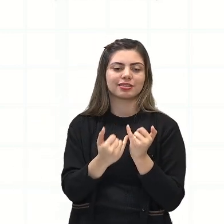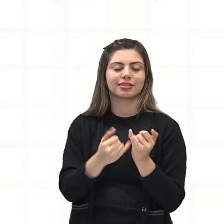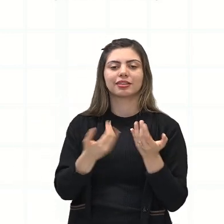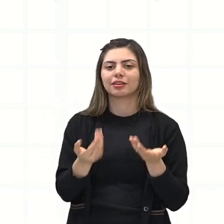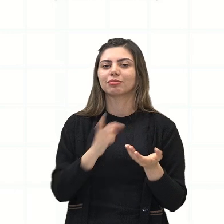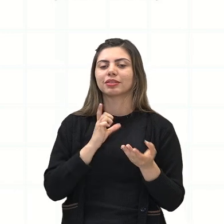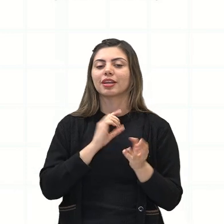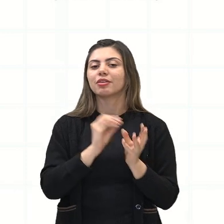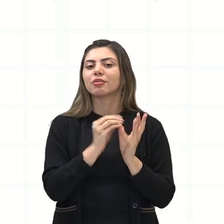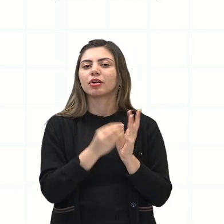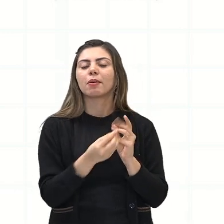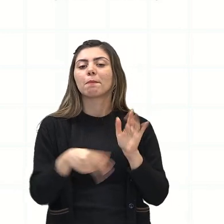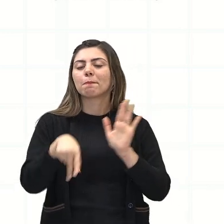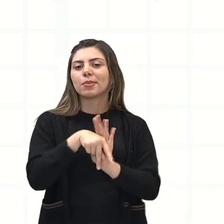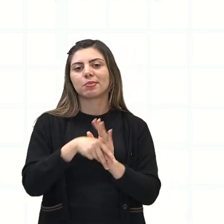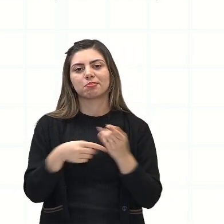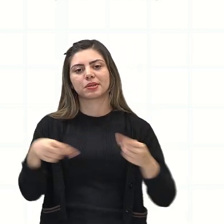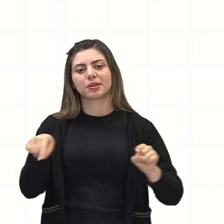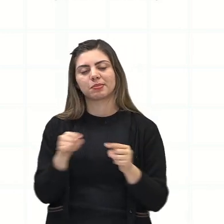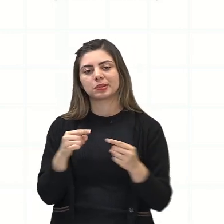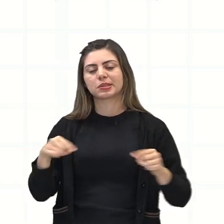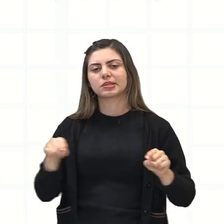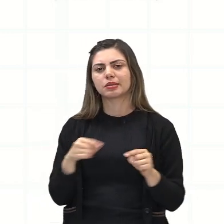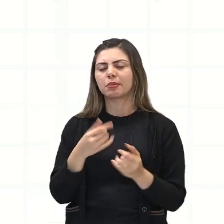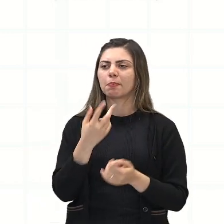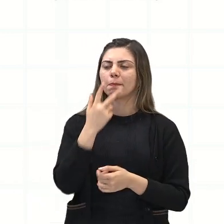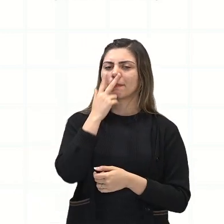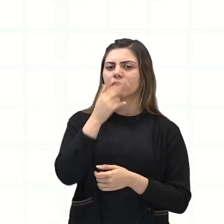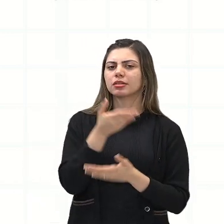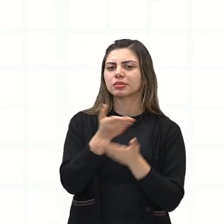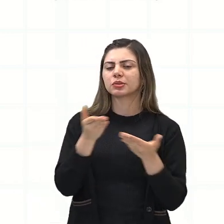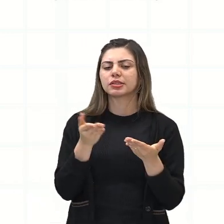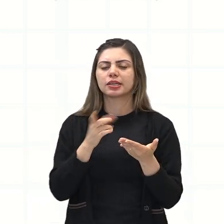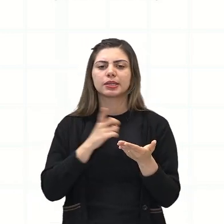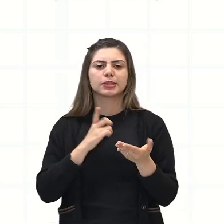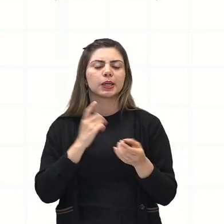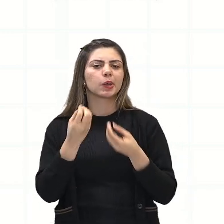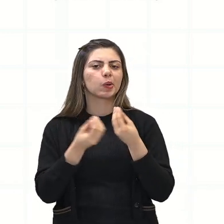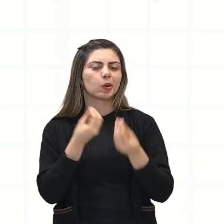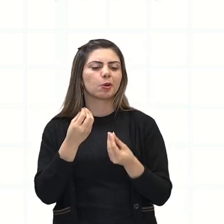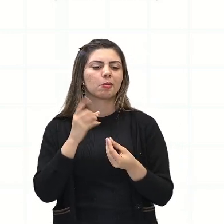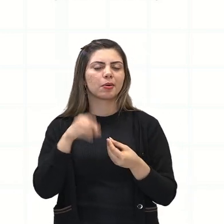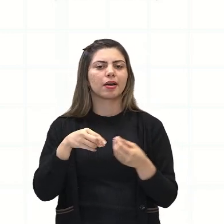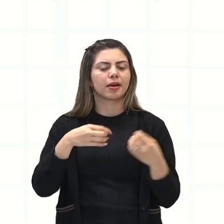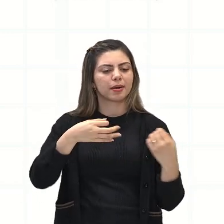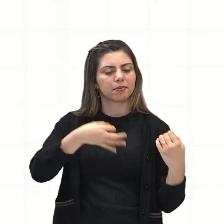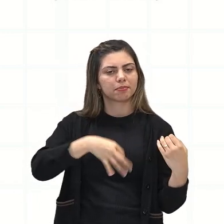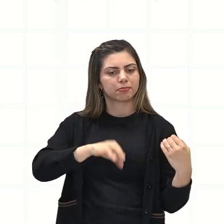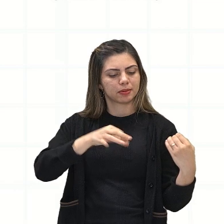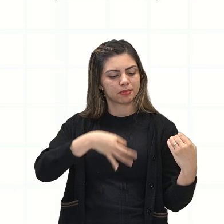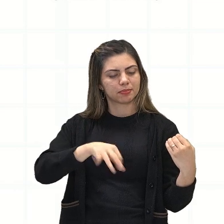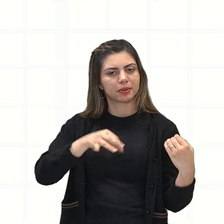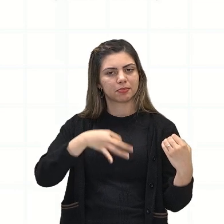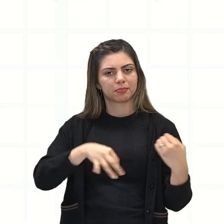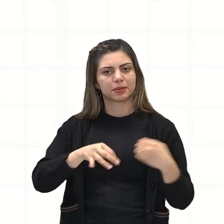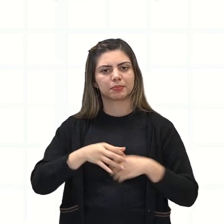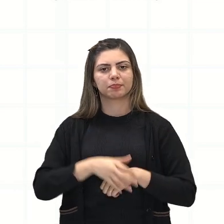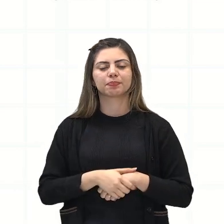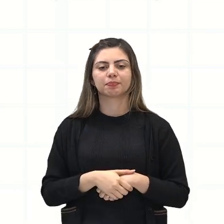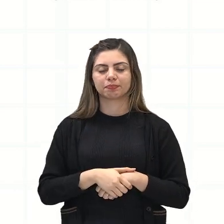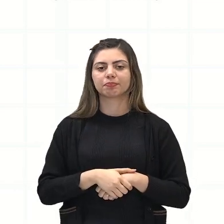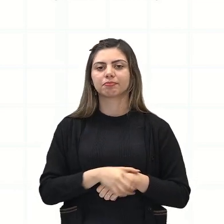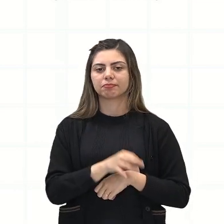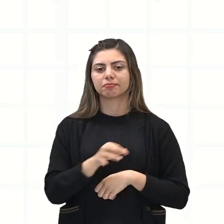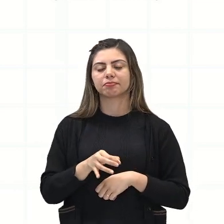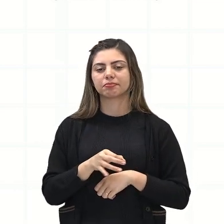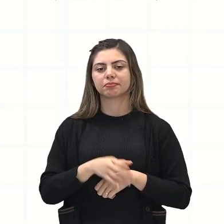coisa muito musical, quase como se você estivesse passando o seu dedo por cima das cordas de um violão, desses violões